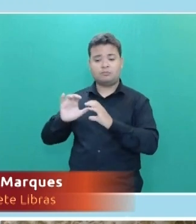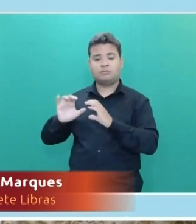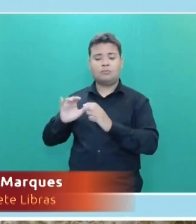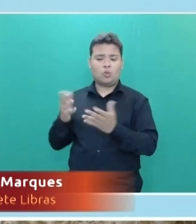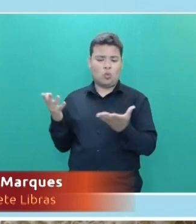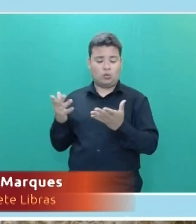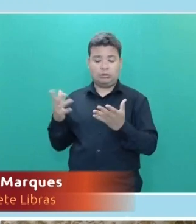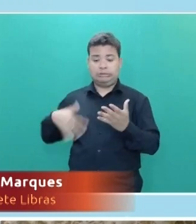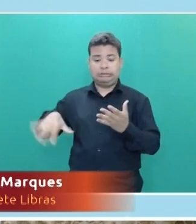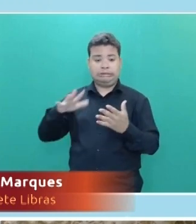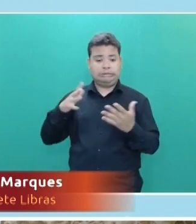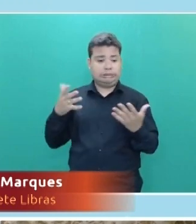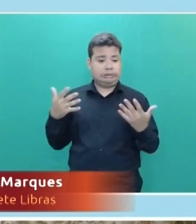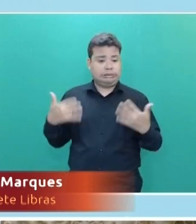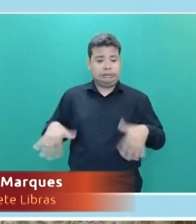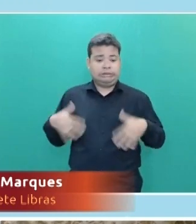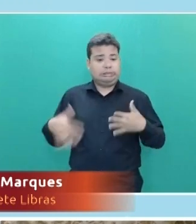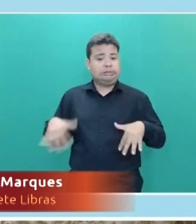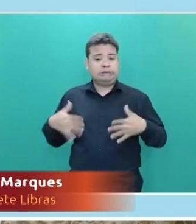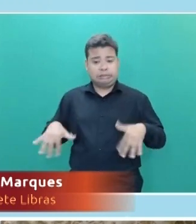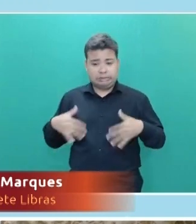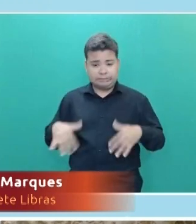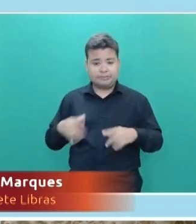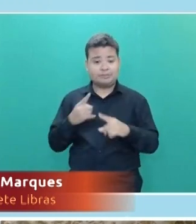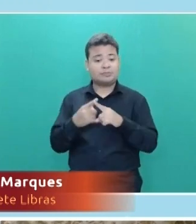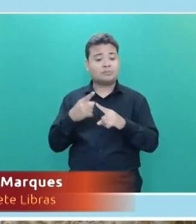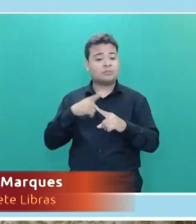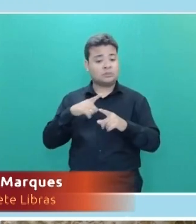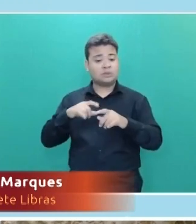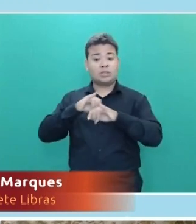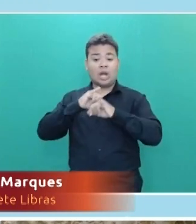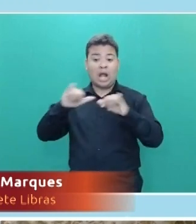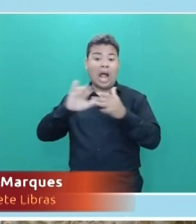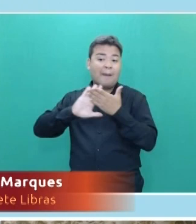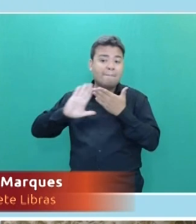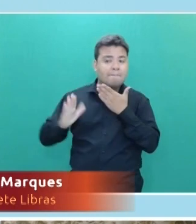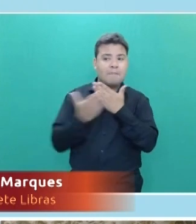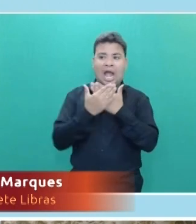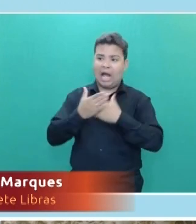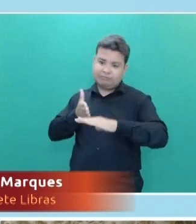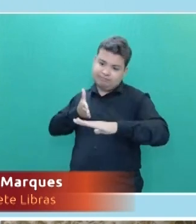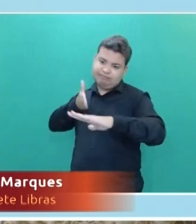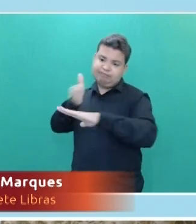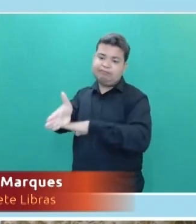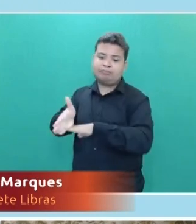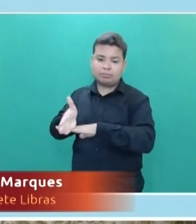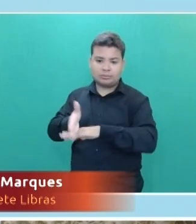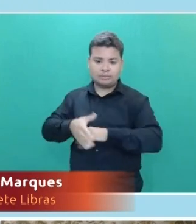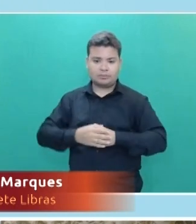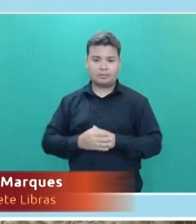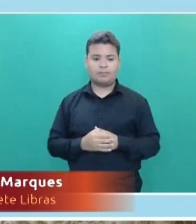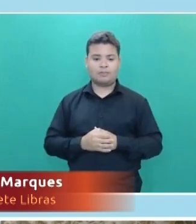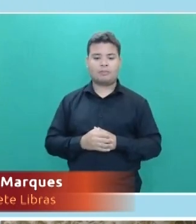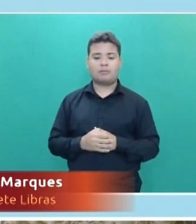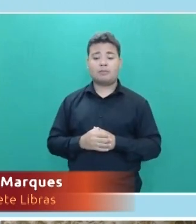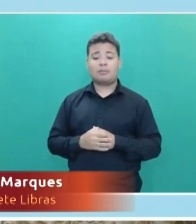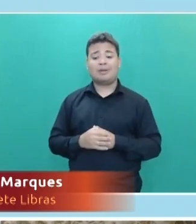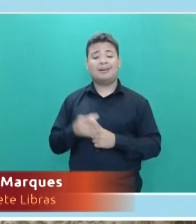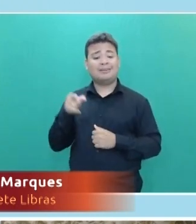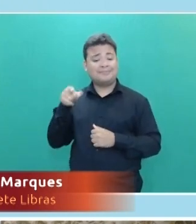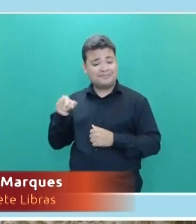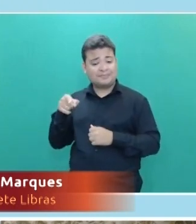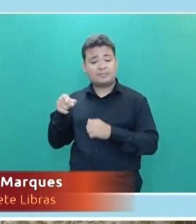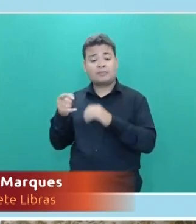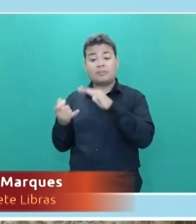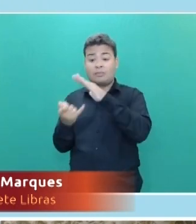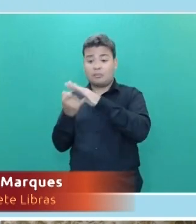porque teve um comunicado, uma ameaça de atentado. A UNB está sofrendo ameaça, é uma das instituições que